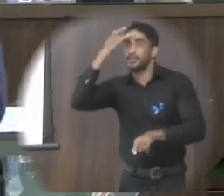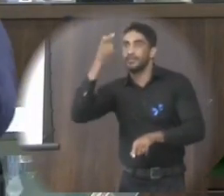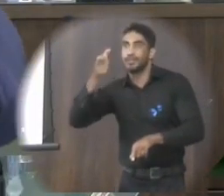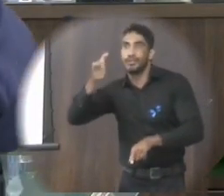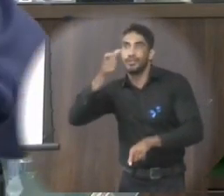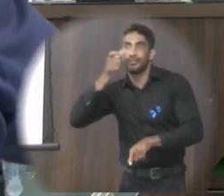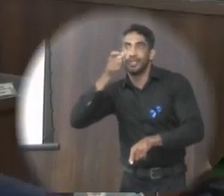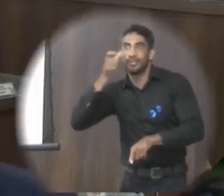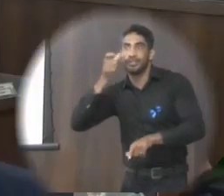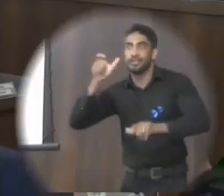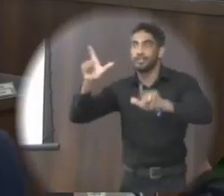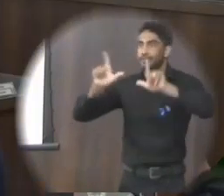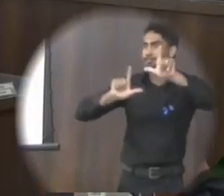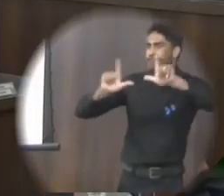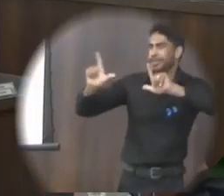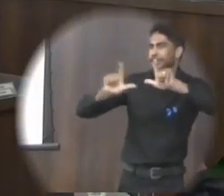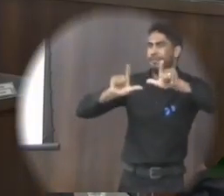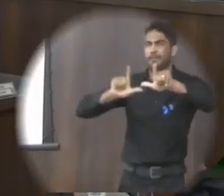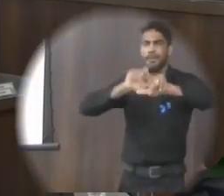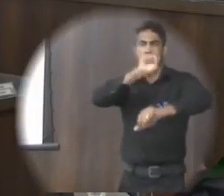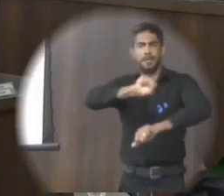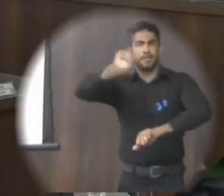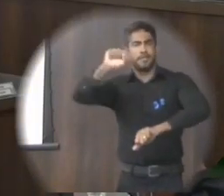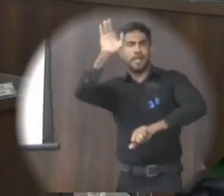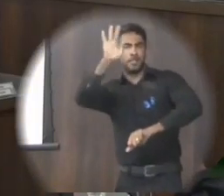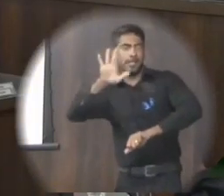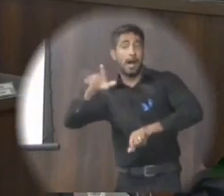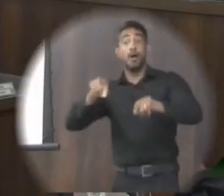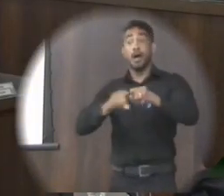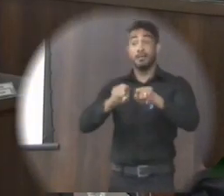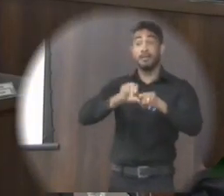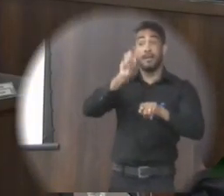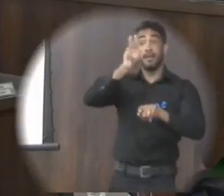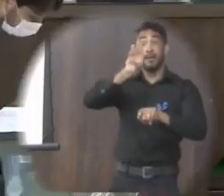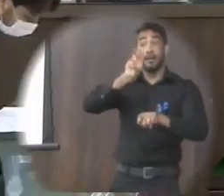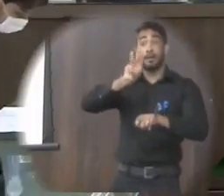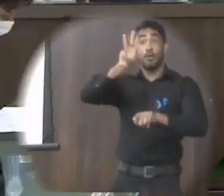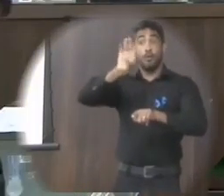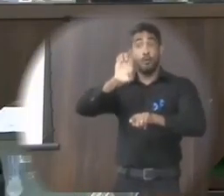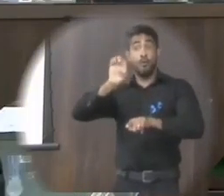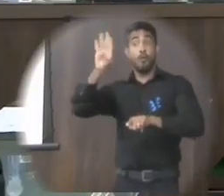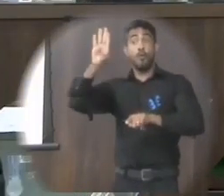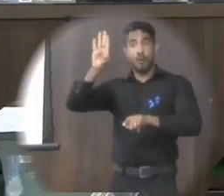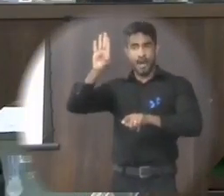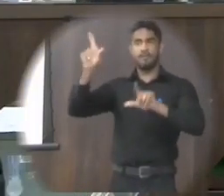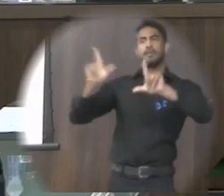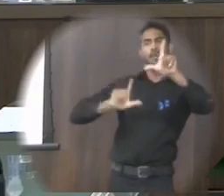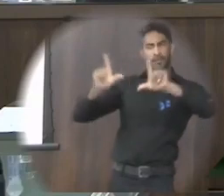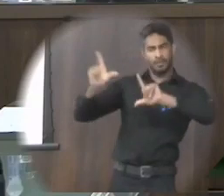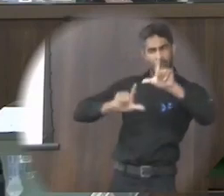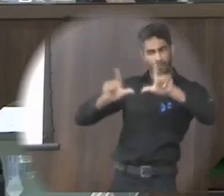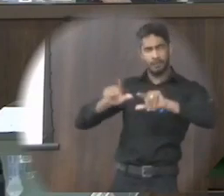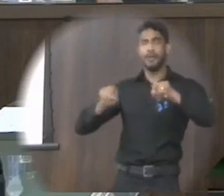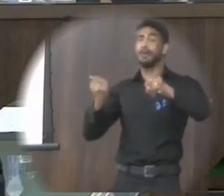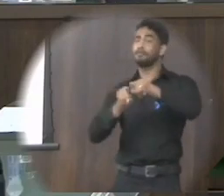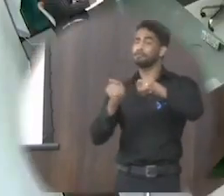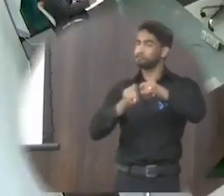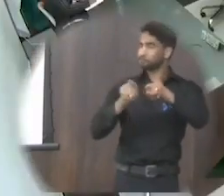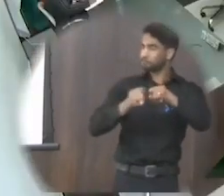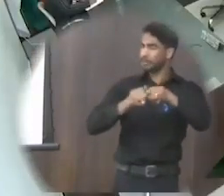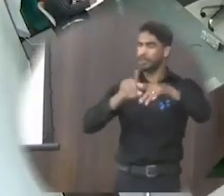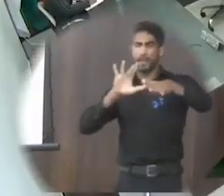TVs, TV Serra Geral, Web TV Janaúba Serra Geral, também pelas nossas